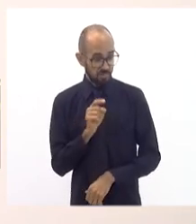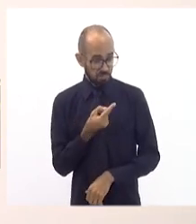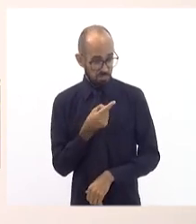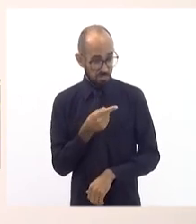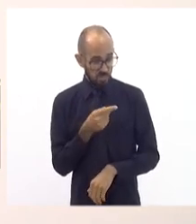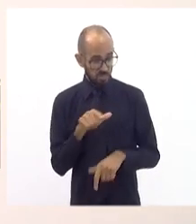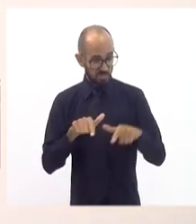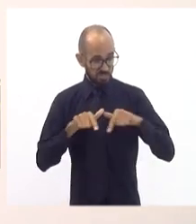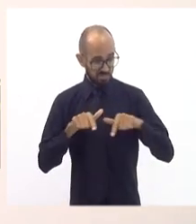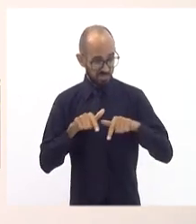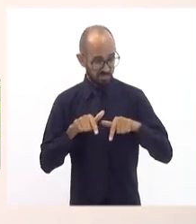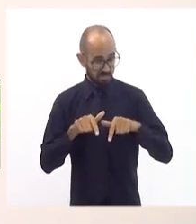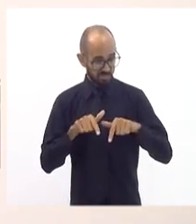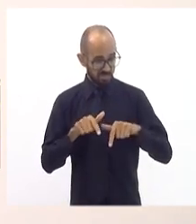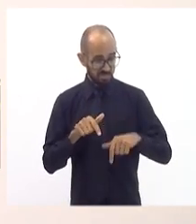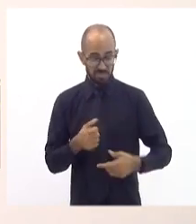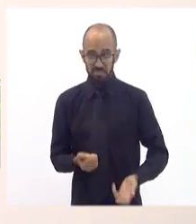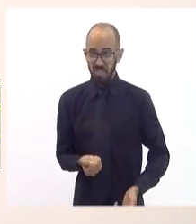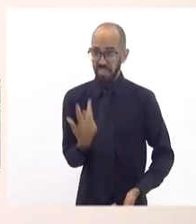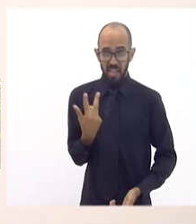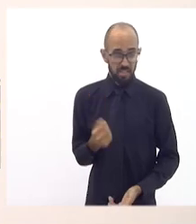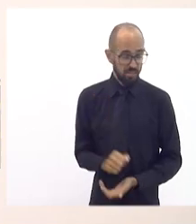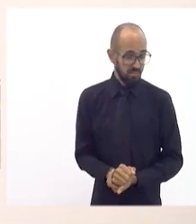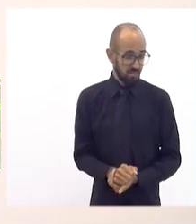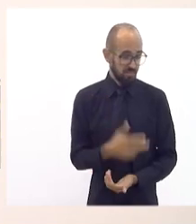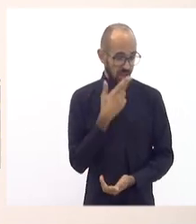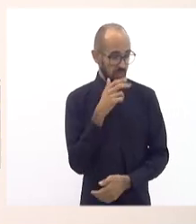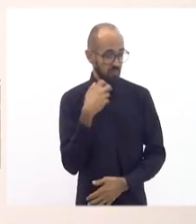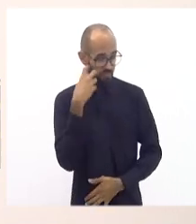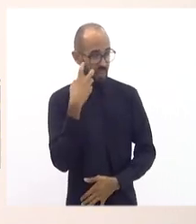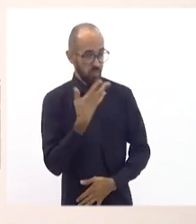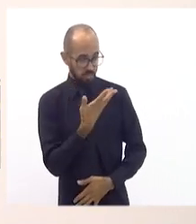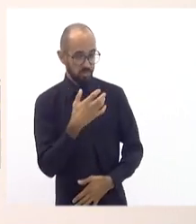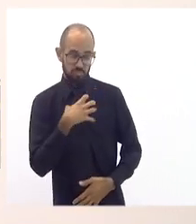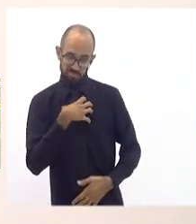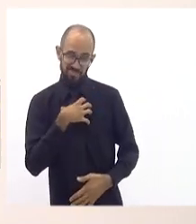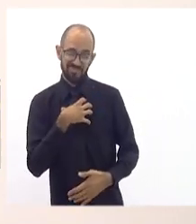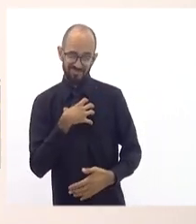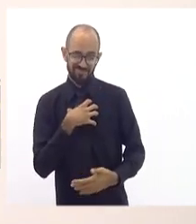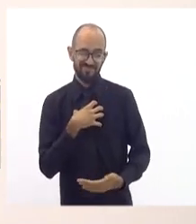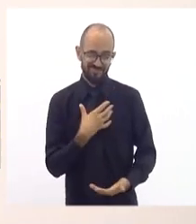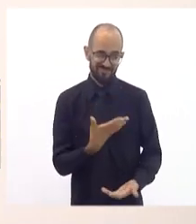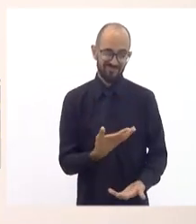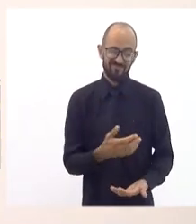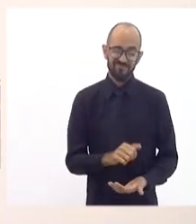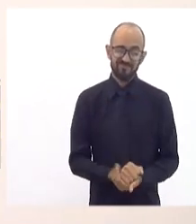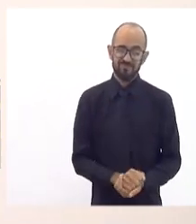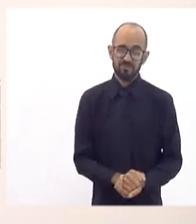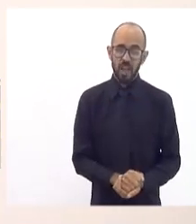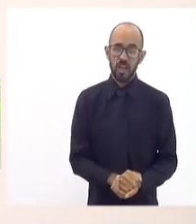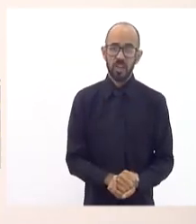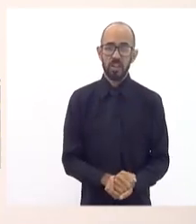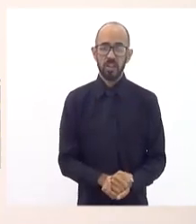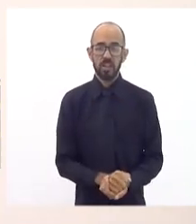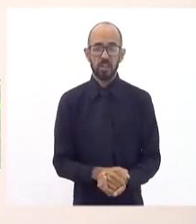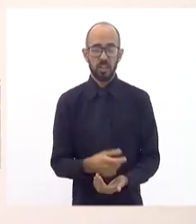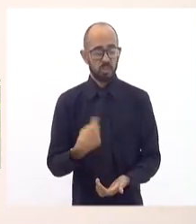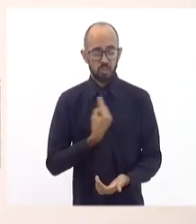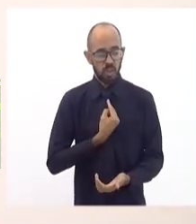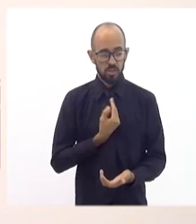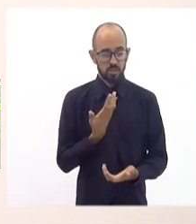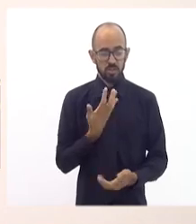não é nada ela chama vergonha né sinto muito então assim a gente não